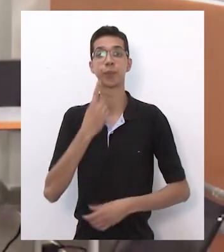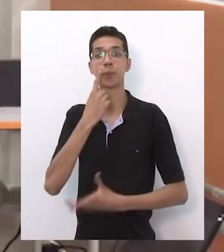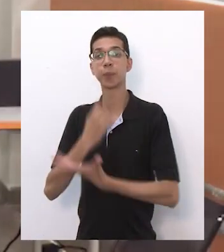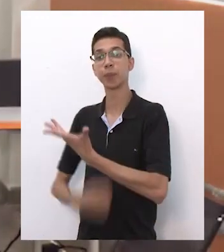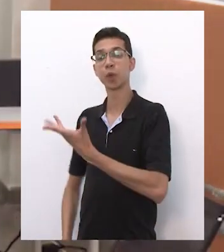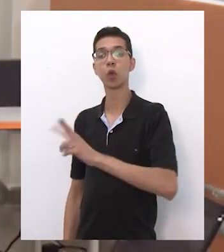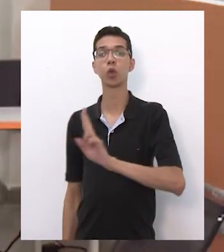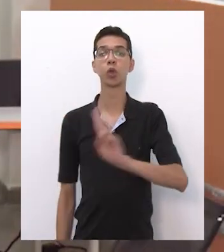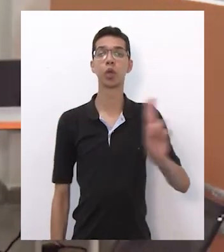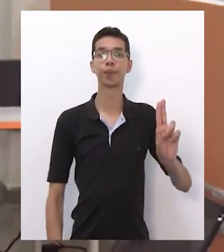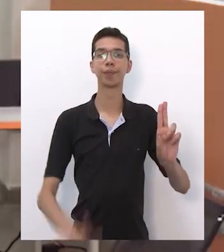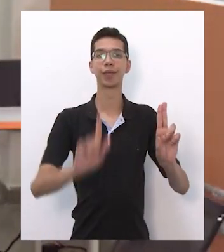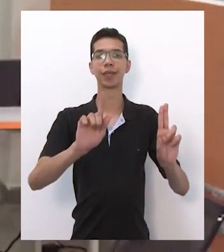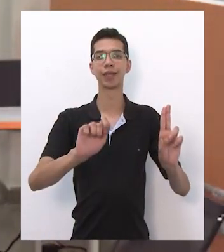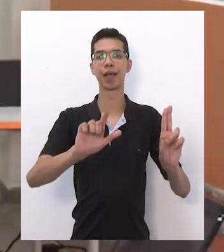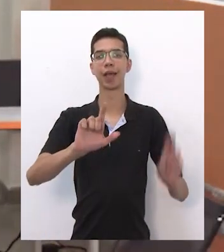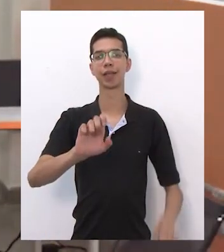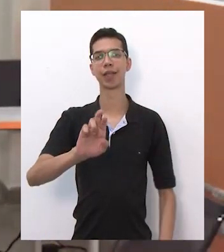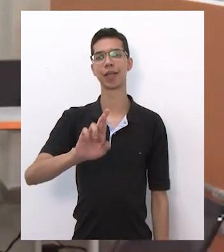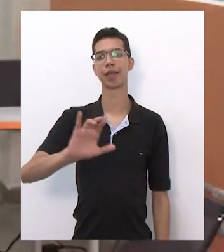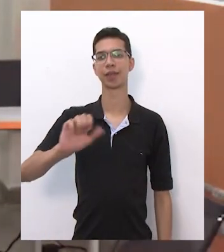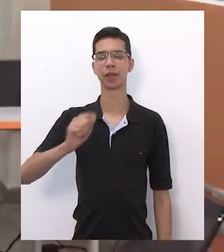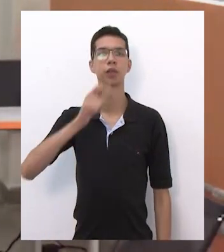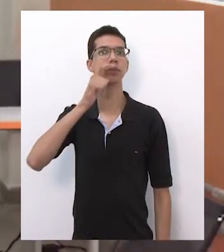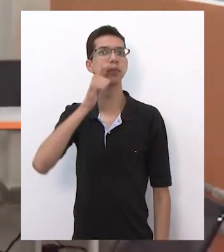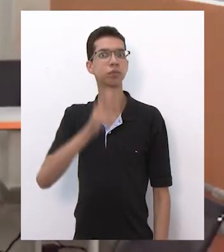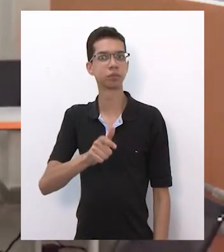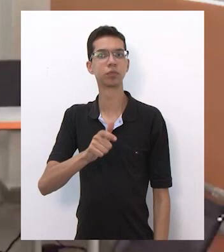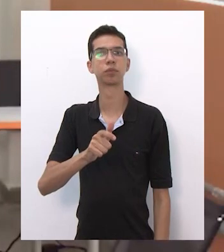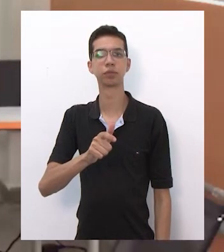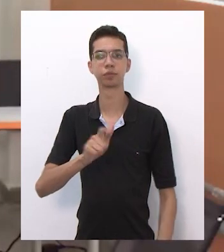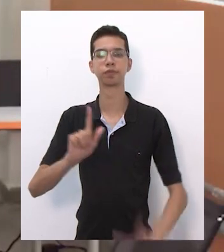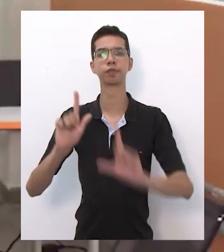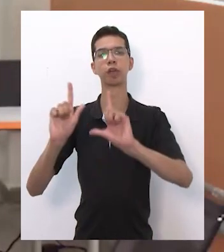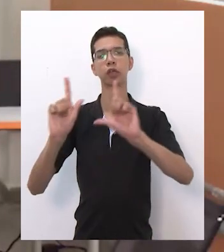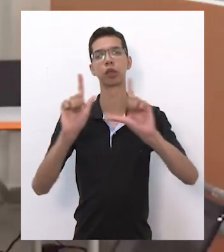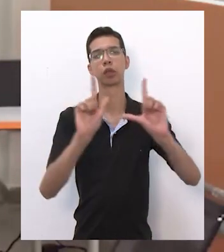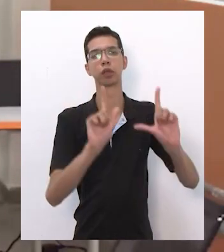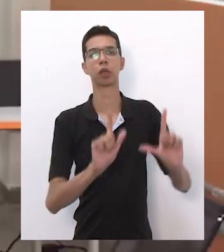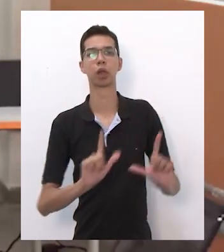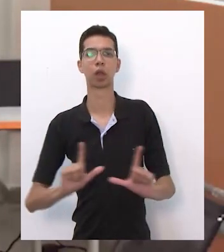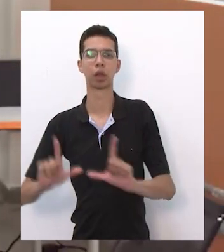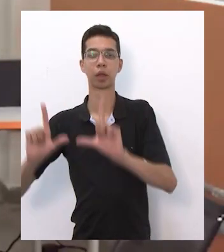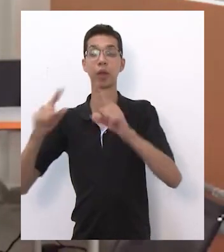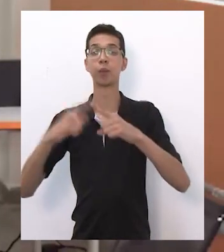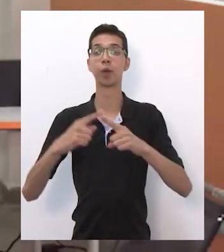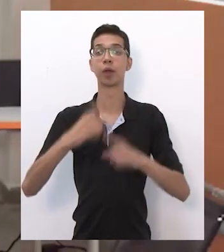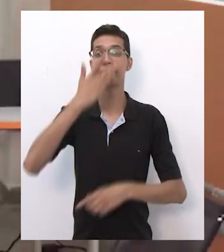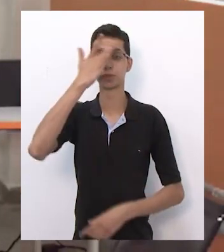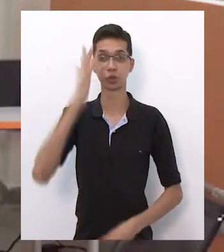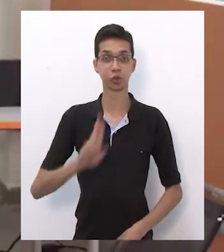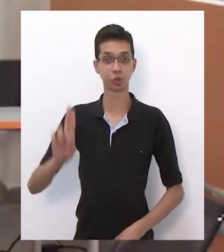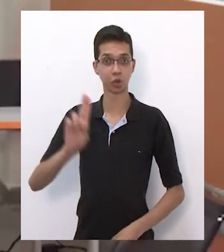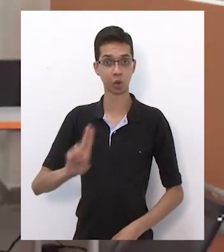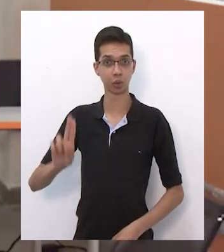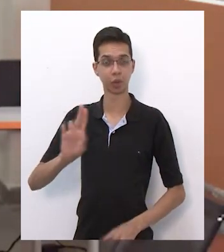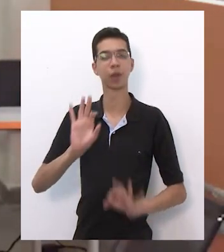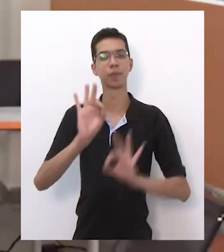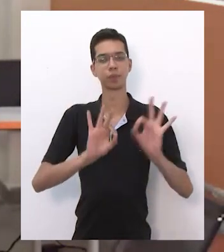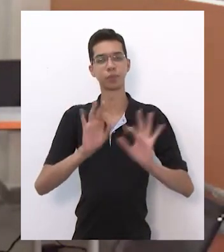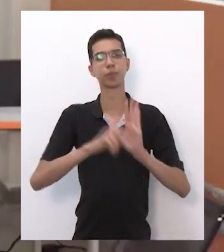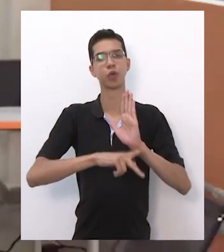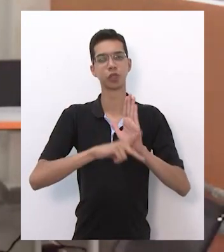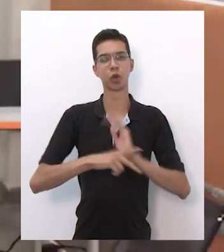galeria, é muito interessante porque os usuários do Tinkercad disponibilizam os projetos que eles fazem. Então, de